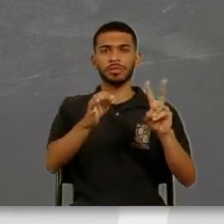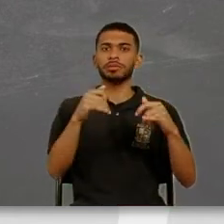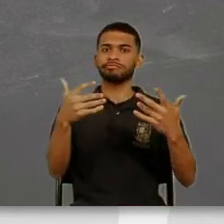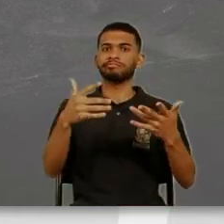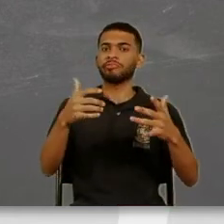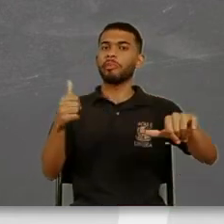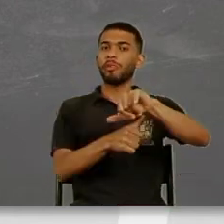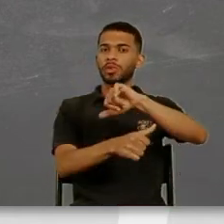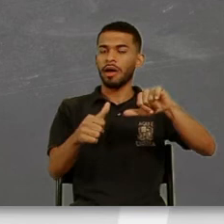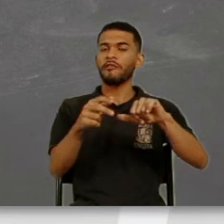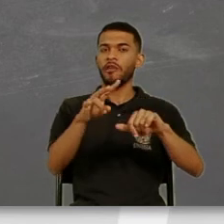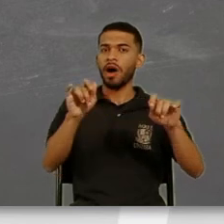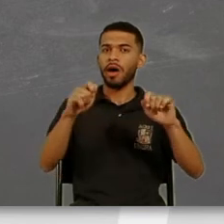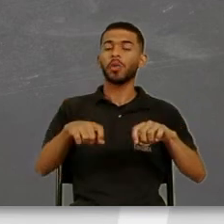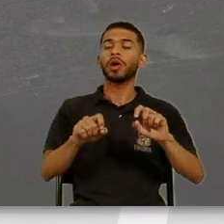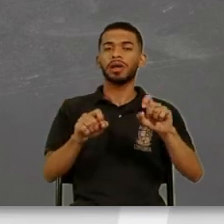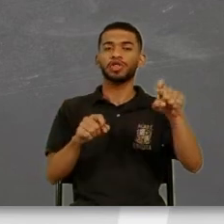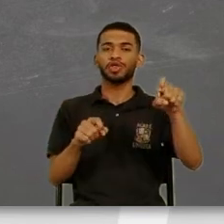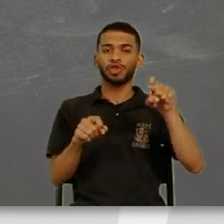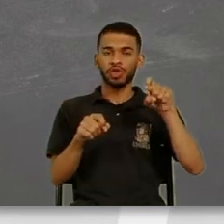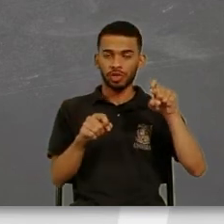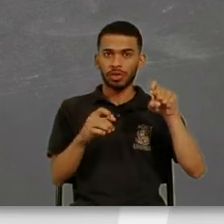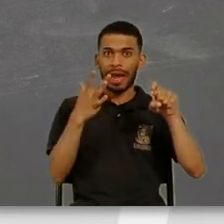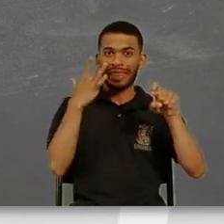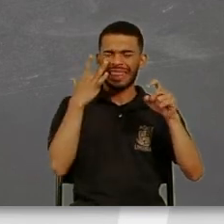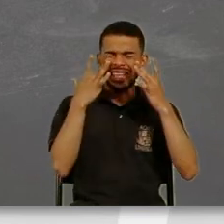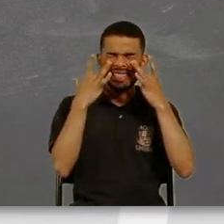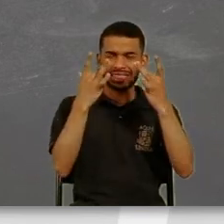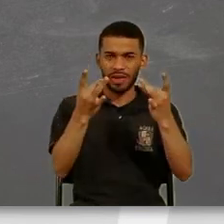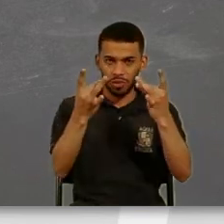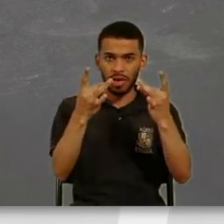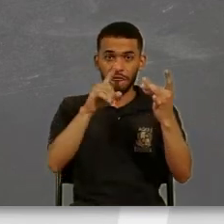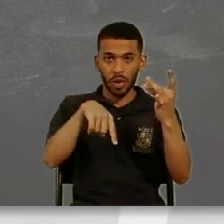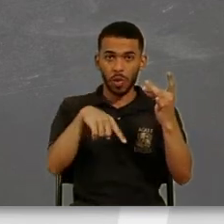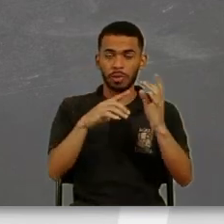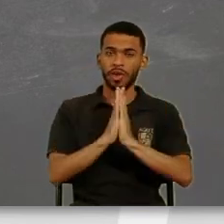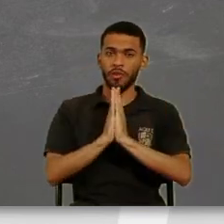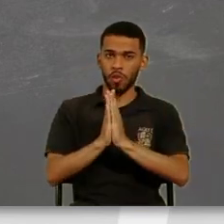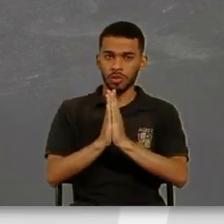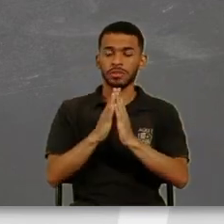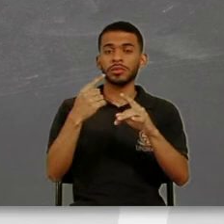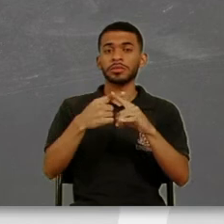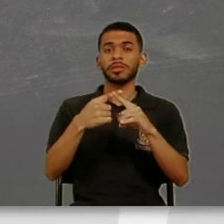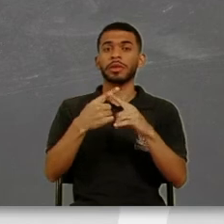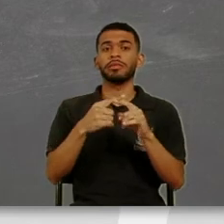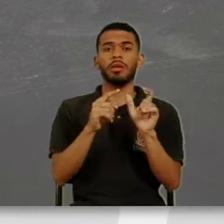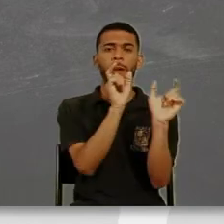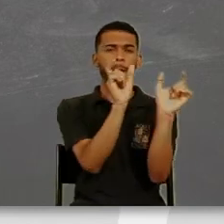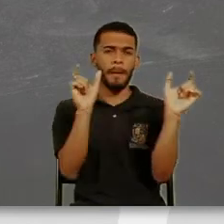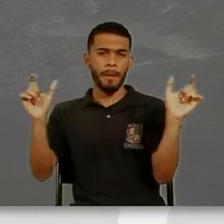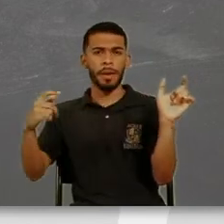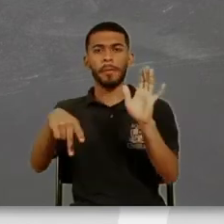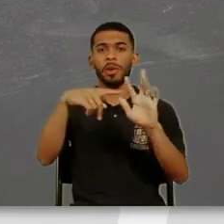se transformar em x. Prestem muita atenção na vírgula, tá? Que cada termo do novo